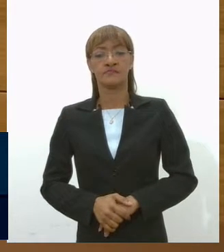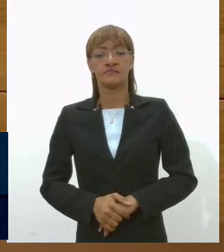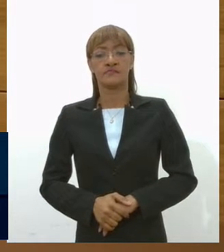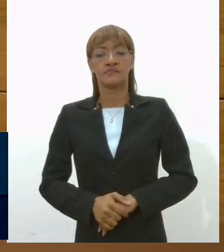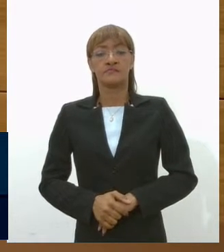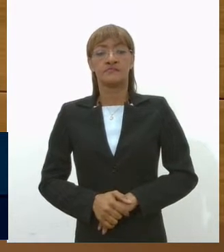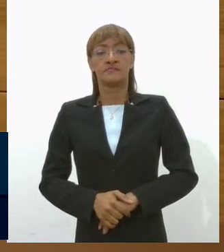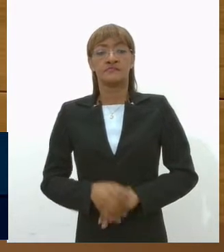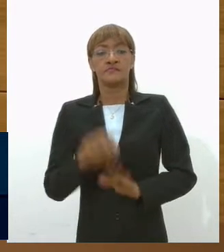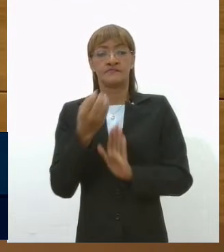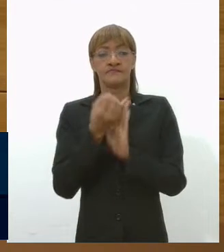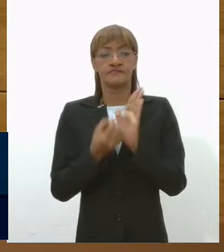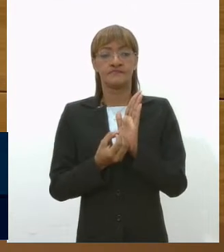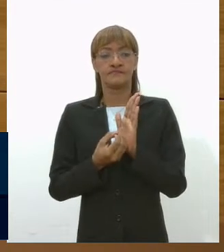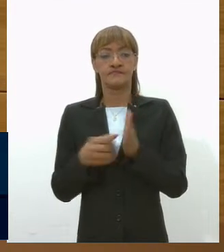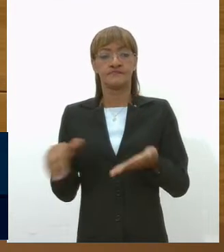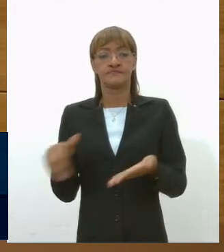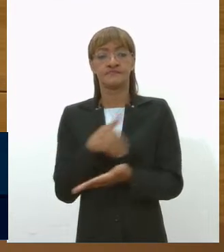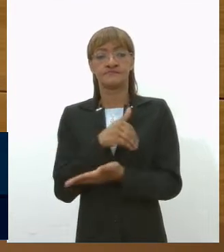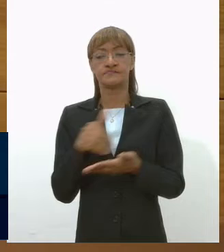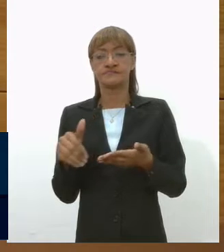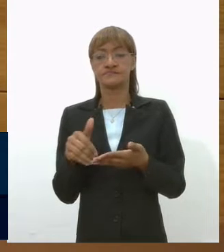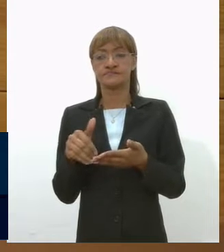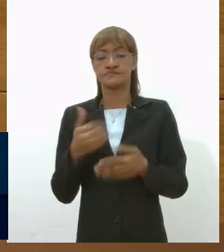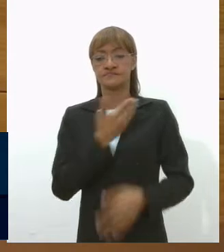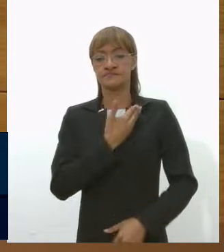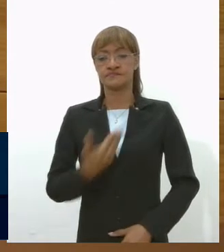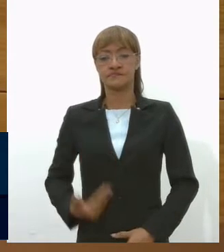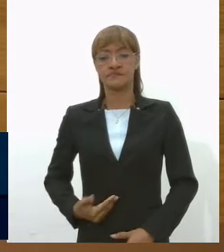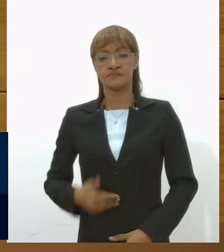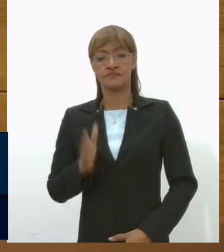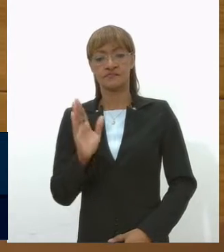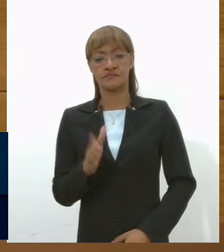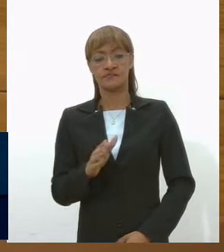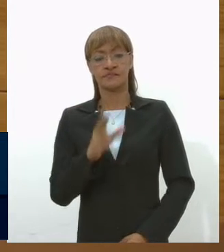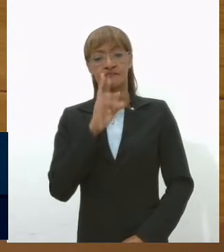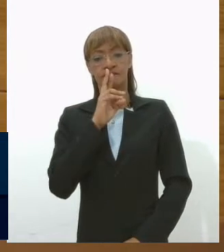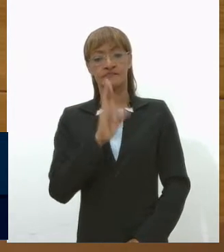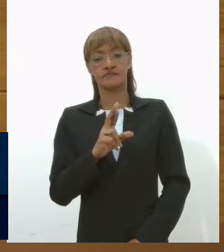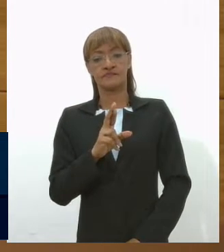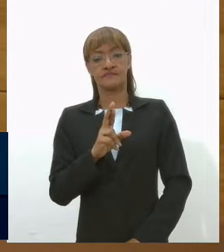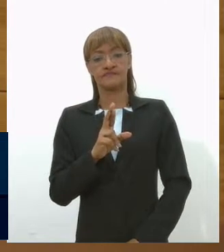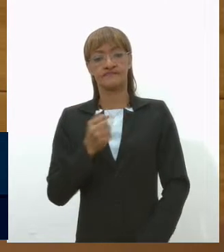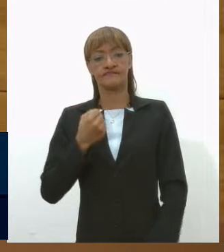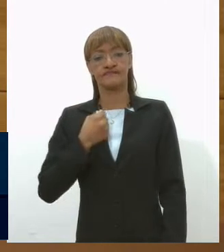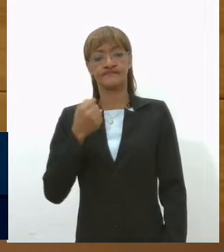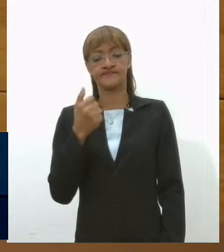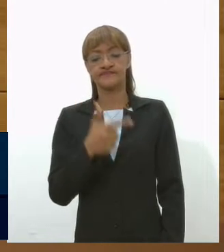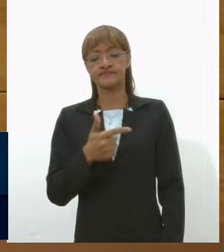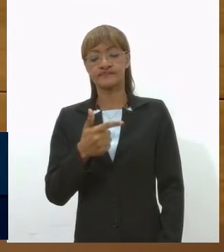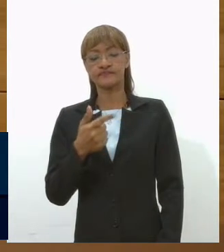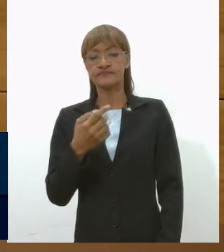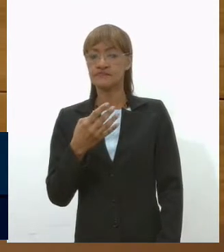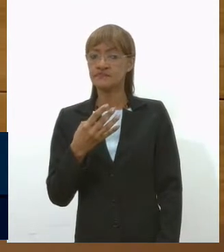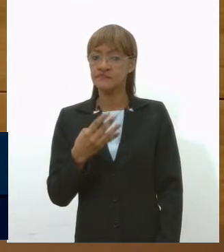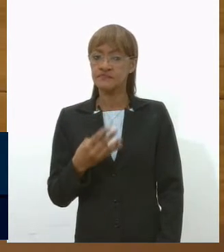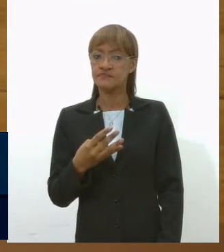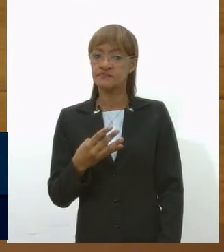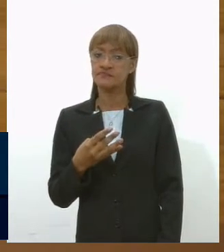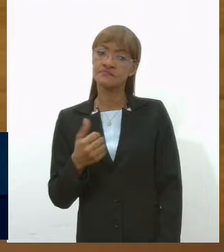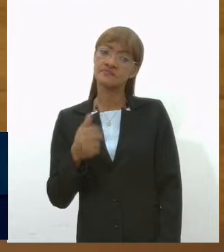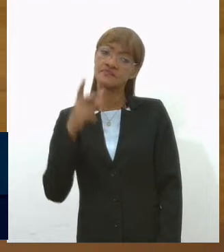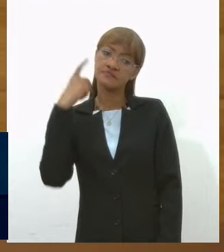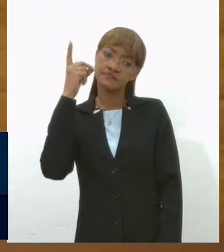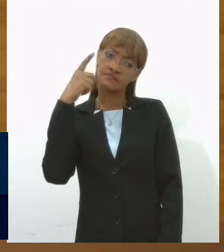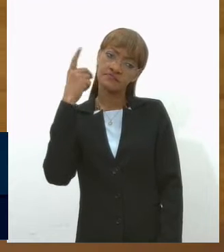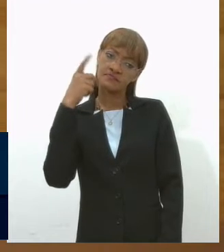Ofício externo da Secretaria-Geral de Governo, que é uma resposta ao ofício de número 241, de autoria do deputado